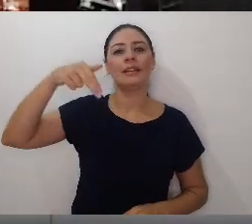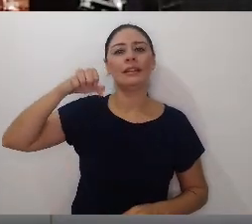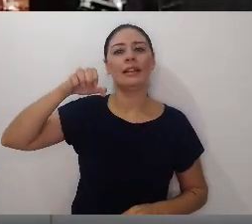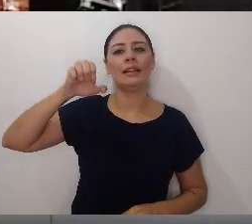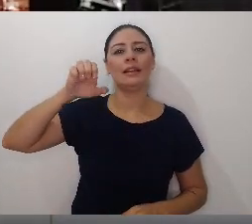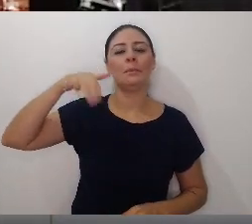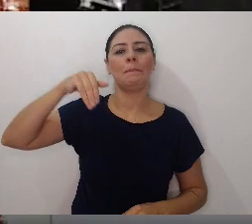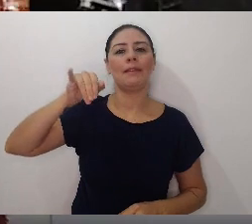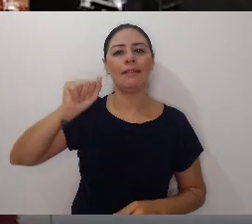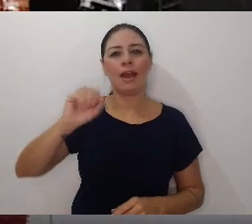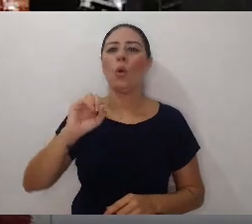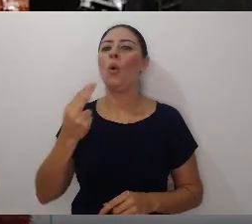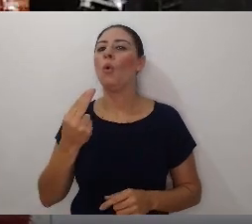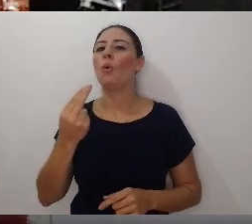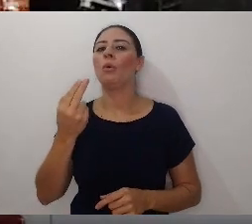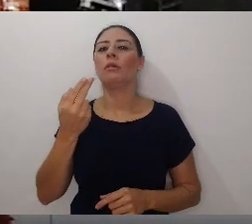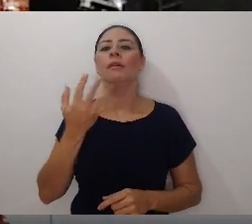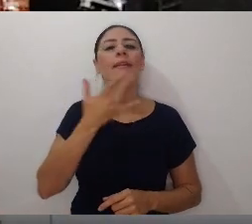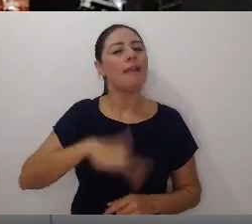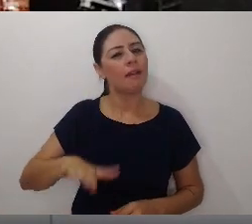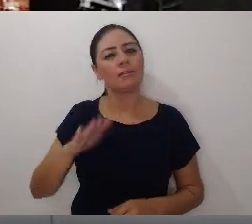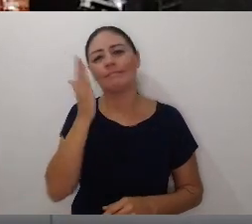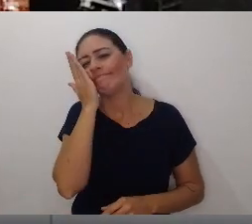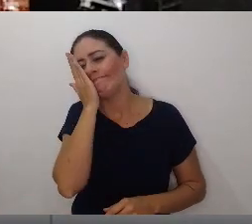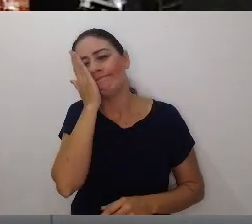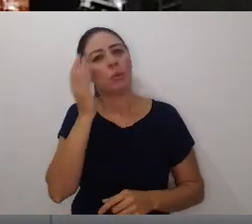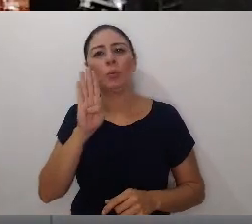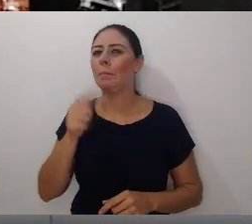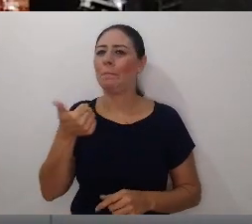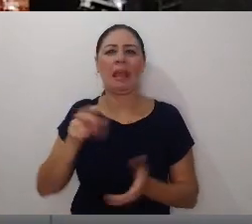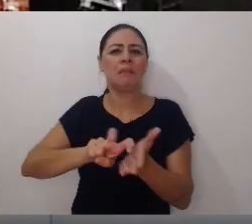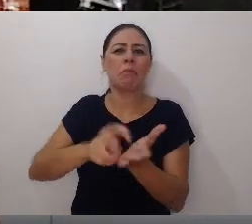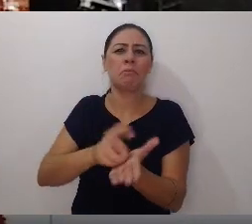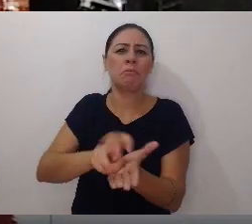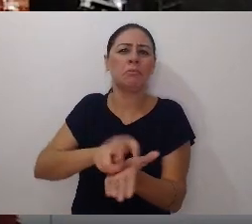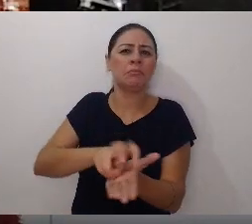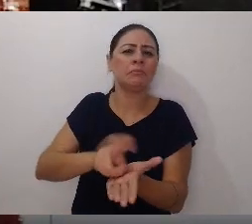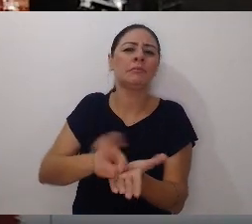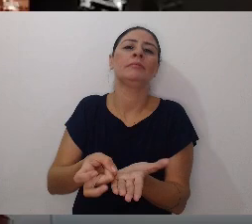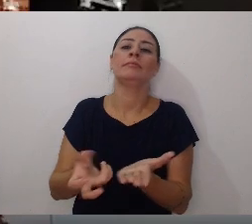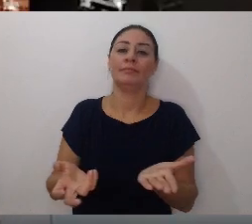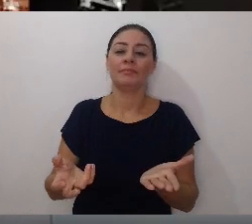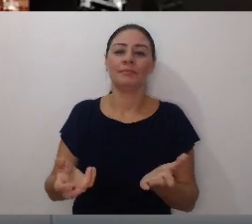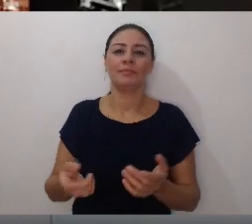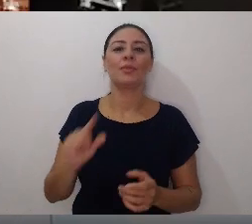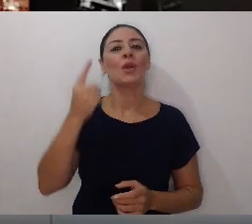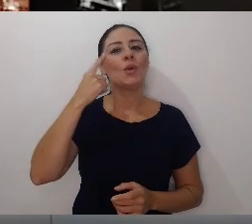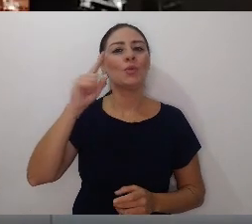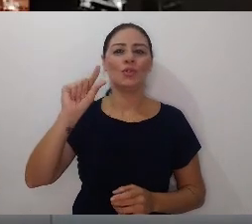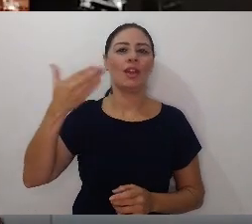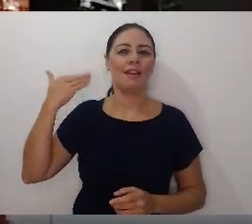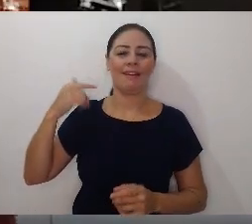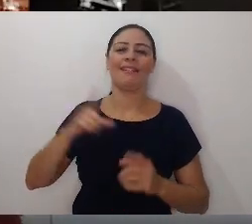anemia, ou essa criança não está dormindo com qualidade. E é isso que a gente tem que prestar atenção. Está dormindo com